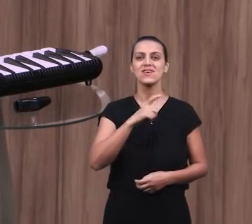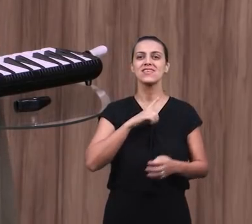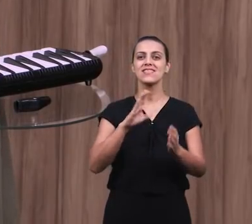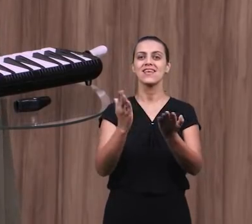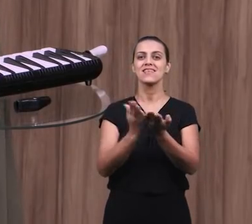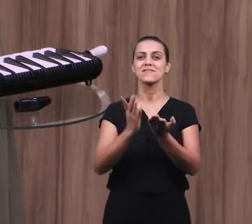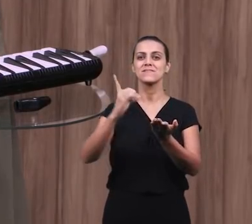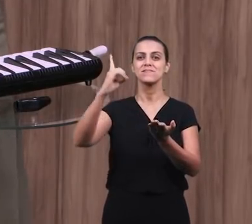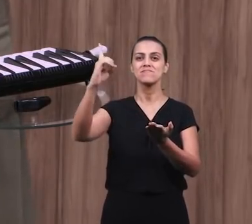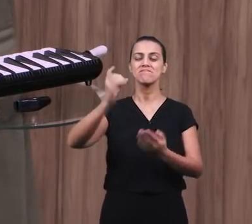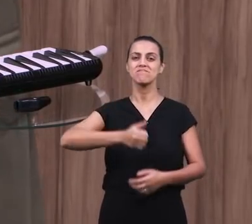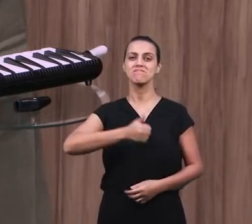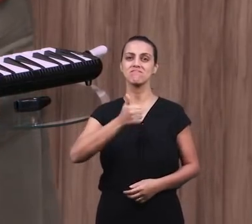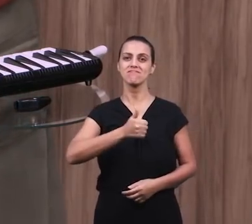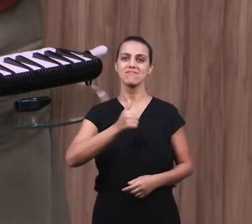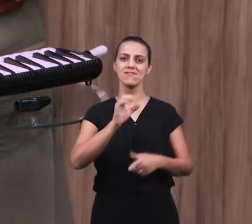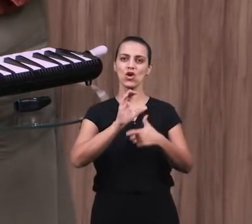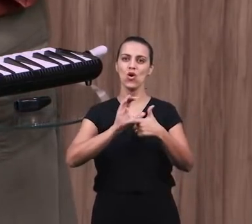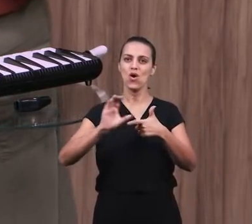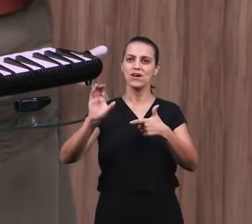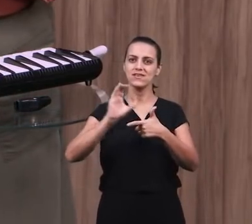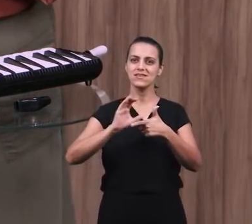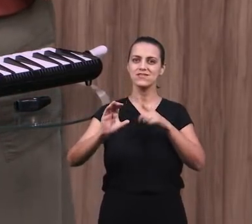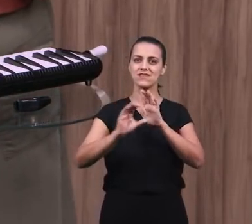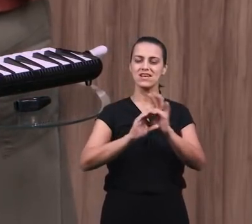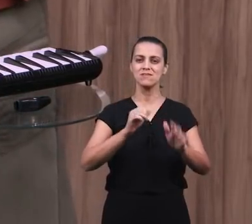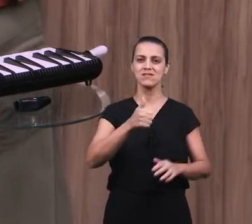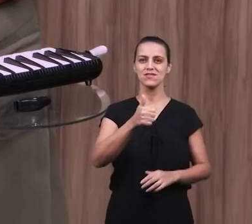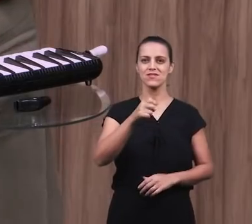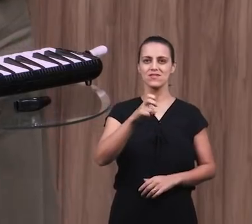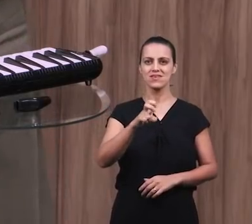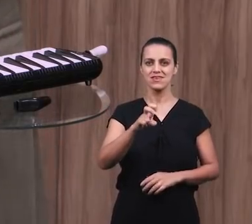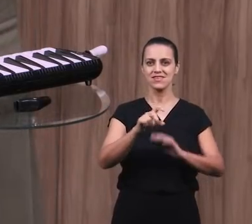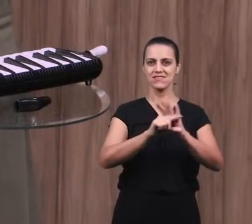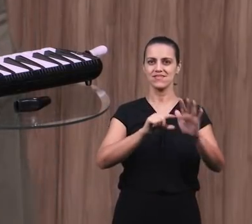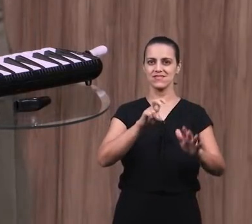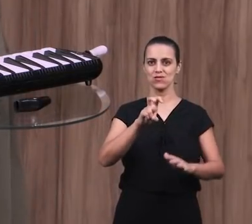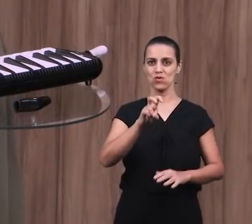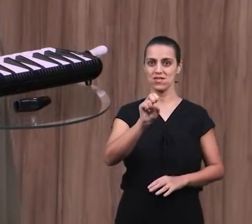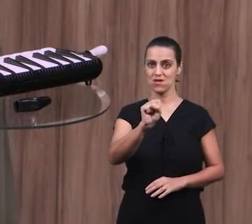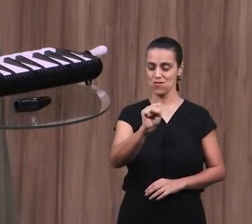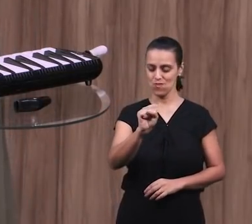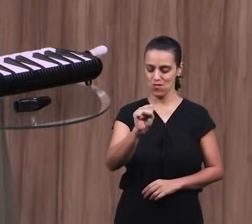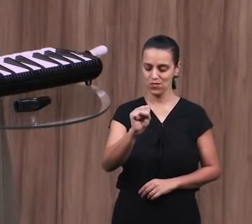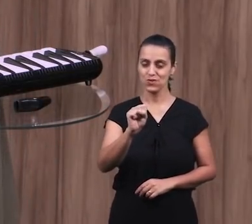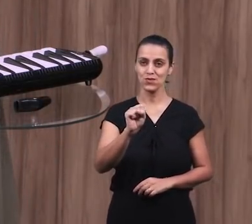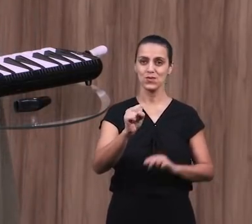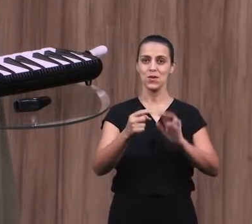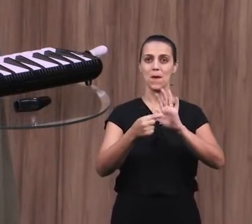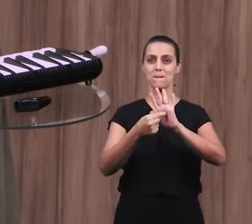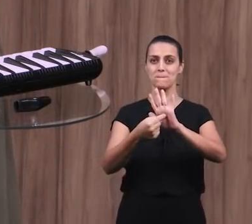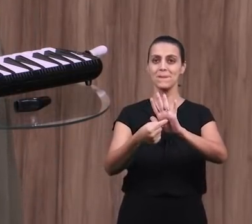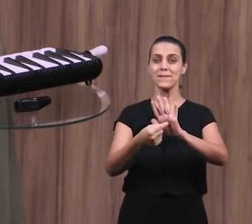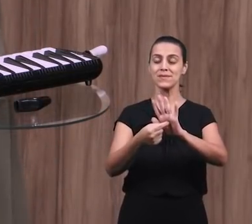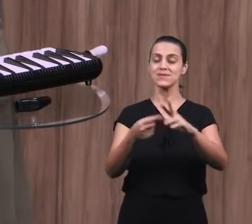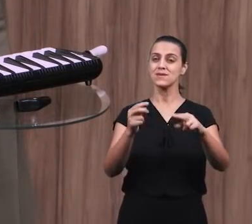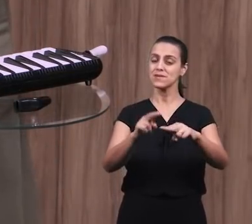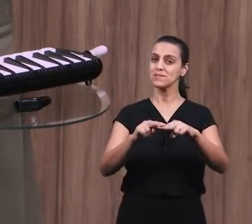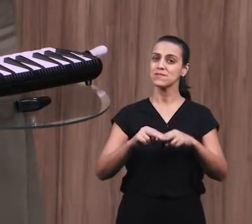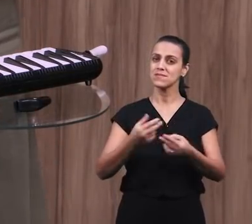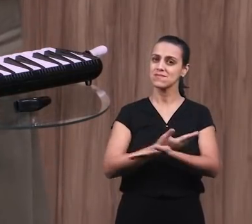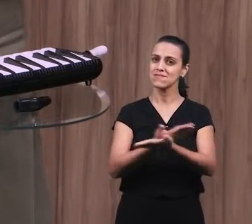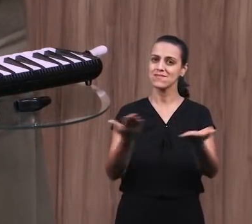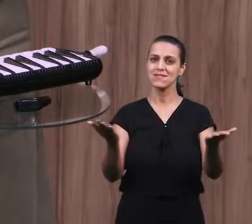na palavra em 1 Coríntios 15:58, que diz: portanto, meus